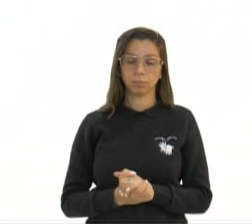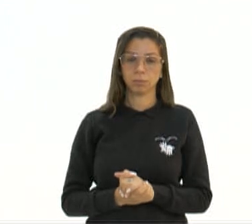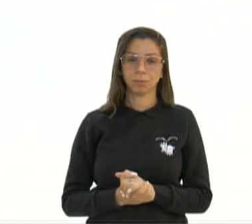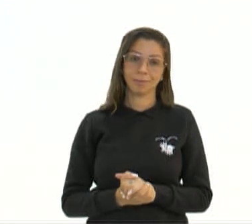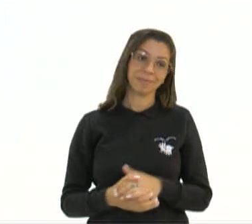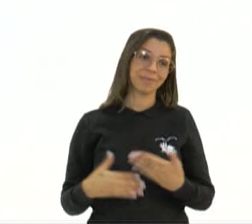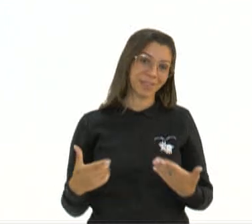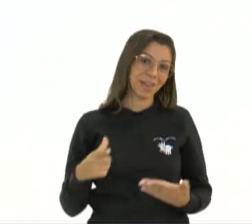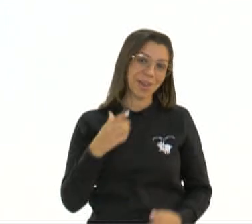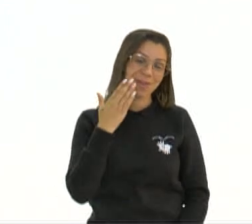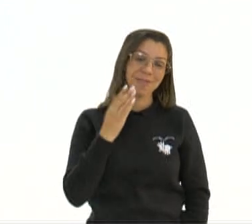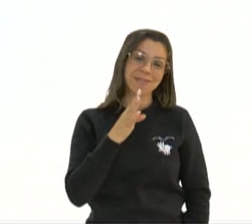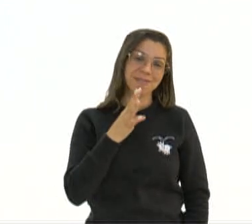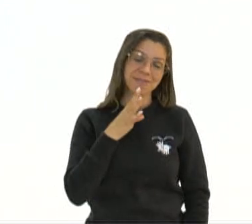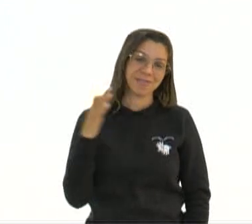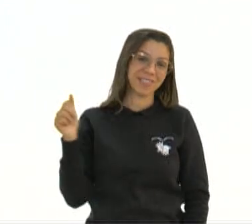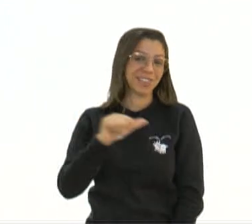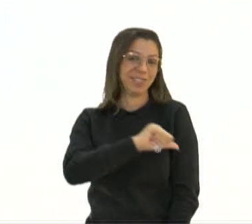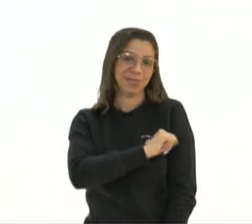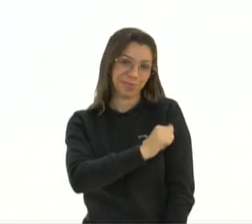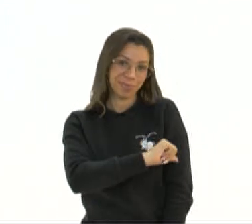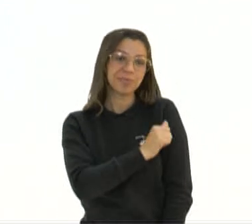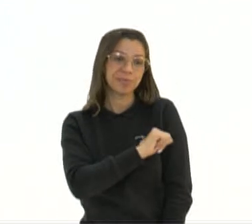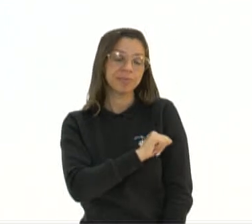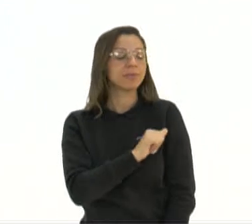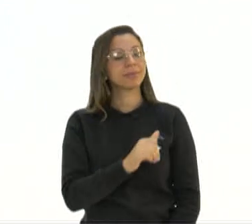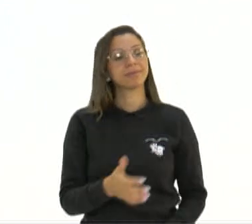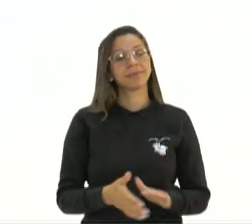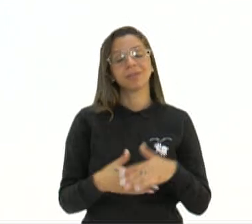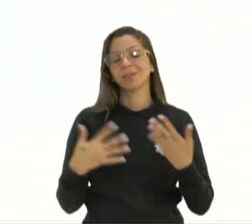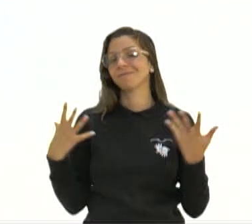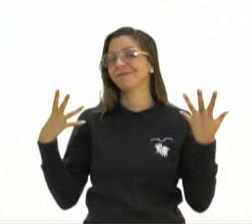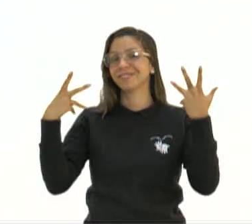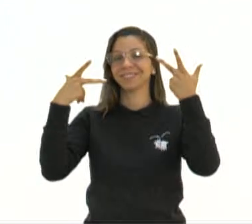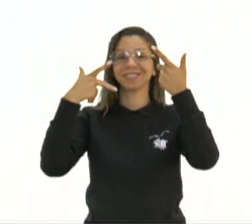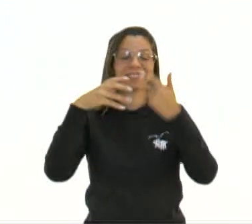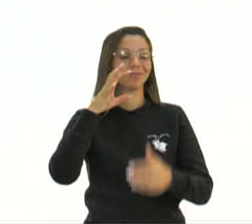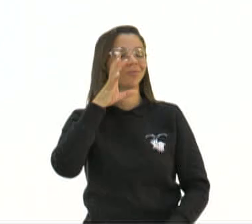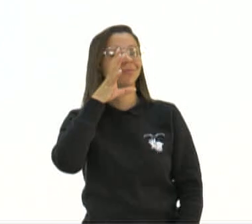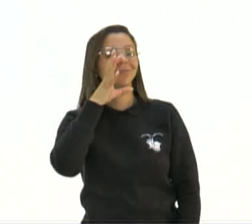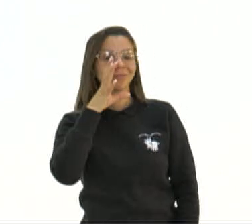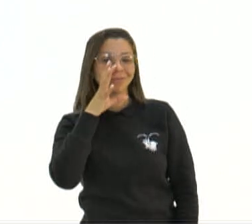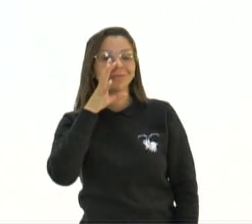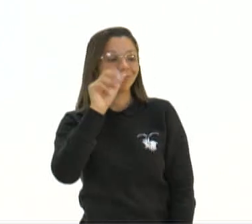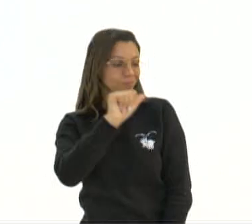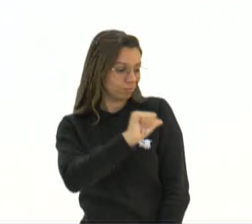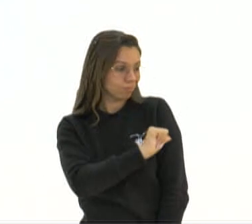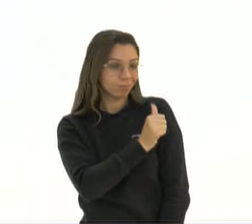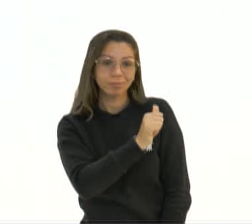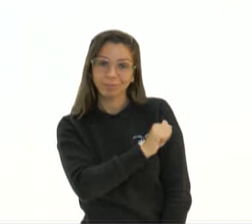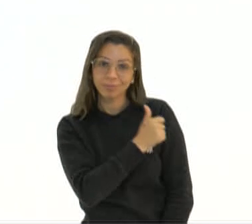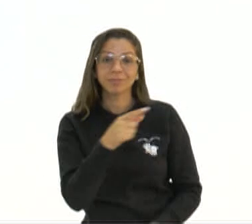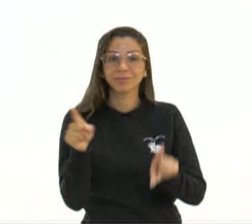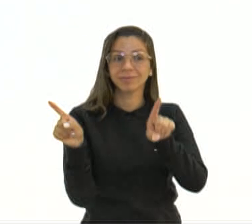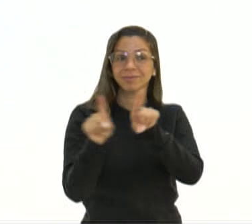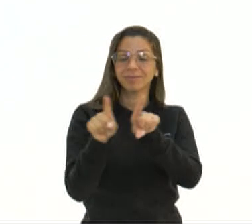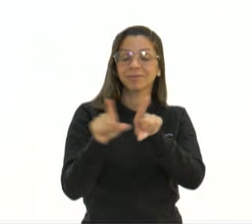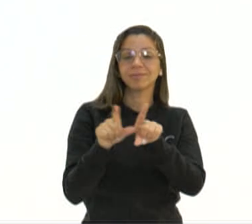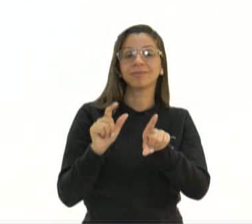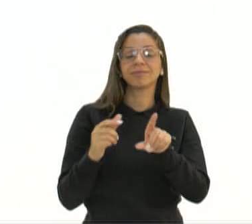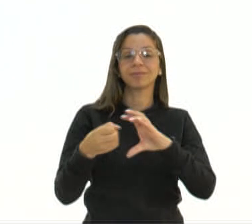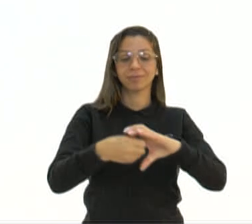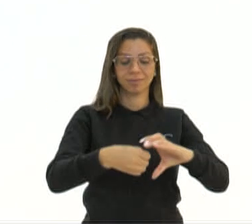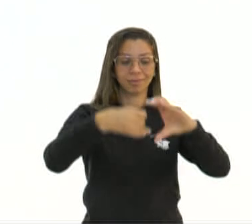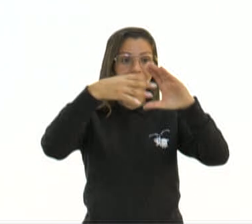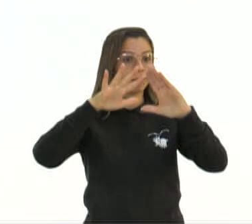Aqui, não menos conhecida para nós, aqui o Rio de Janeiro, nessa vista belíssima da cidade do Rio de Janeiro, que também tem